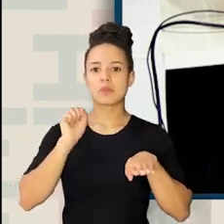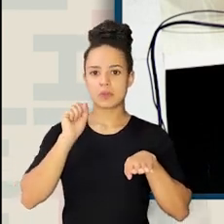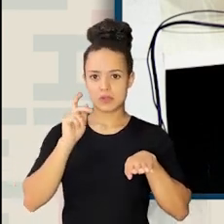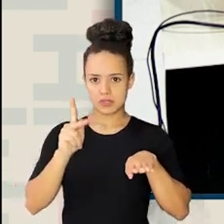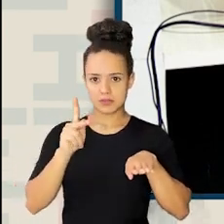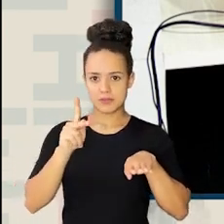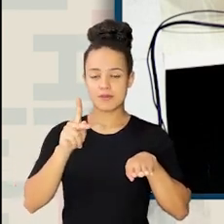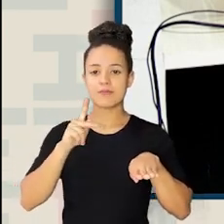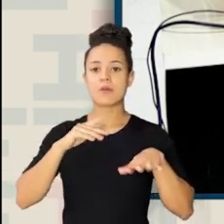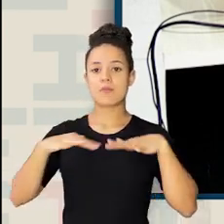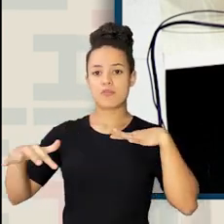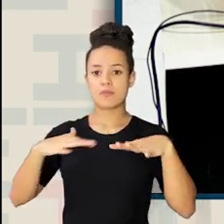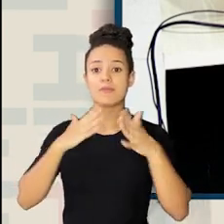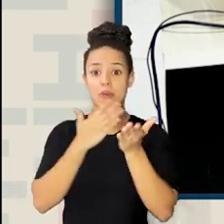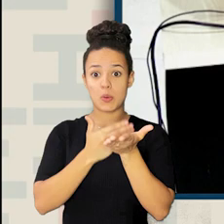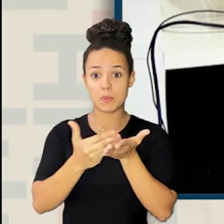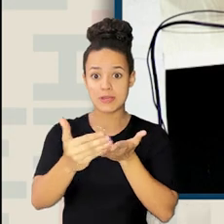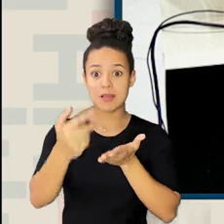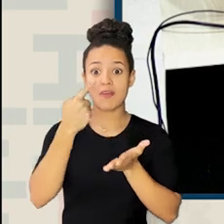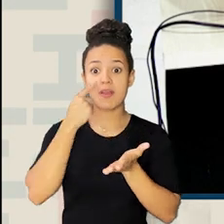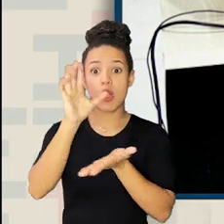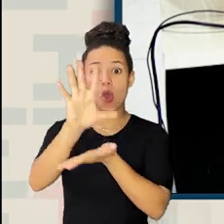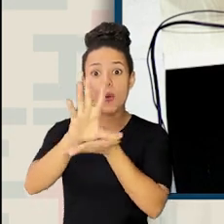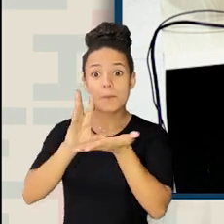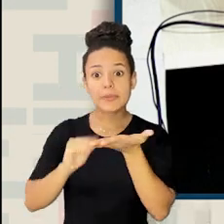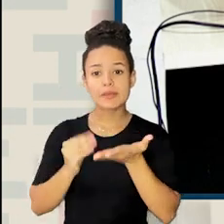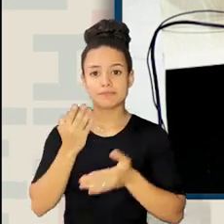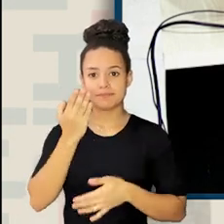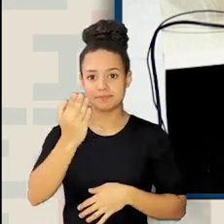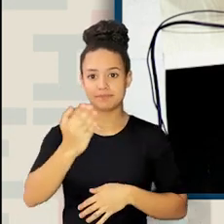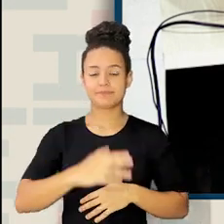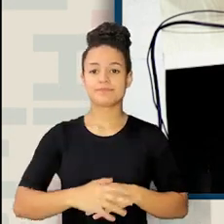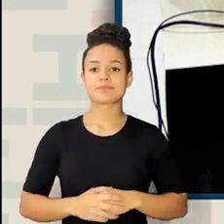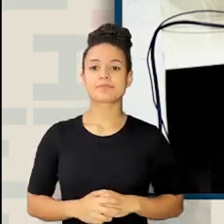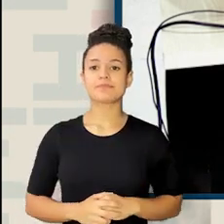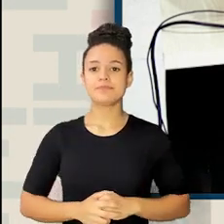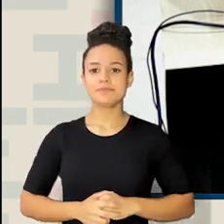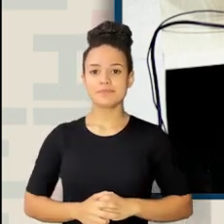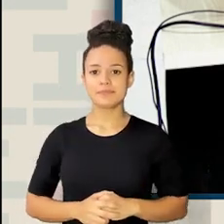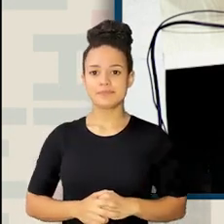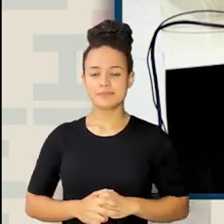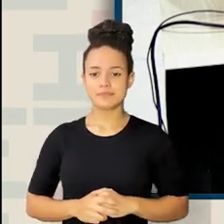exercício, tá bom? Vamos lá, começar? 1,